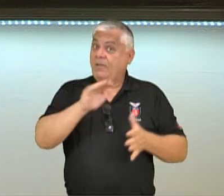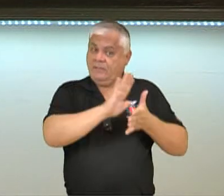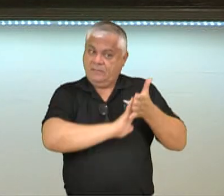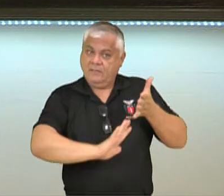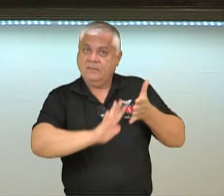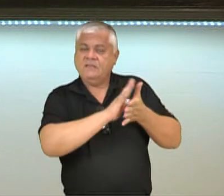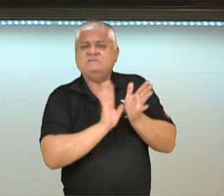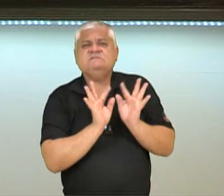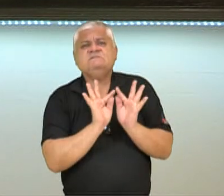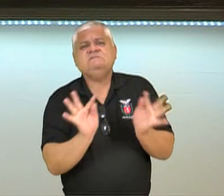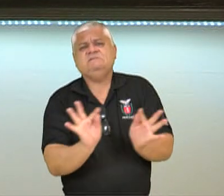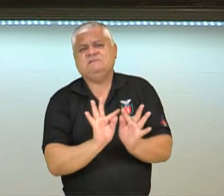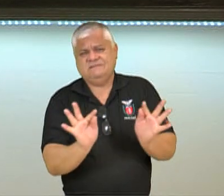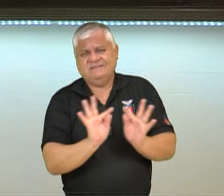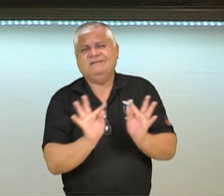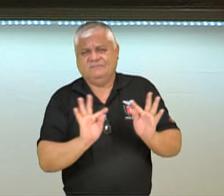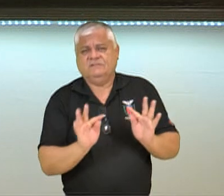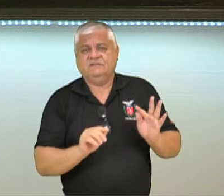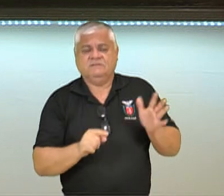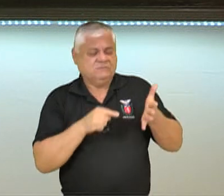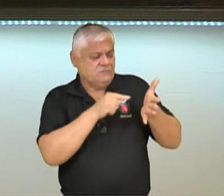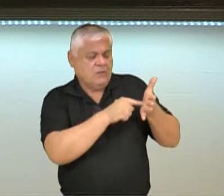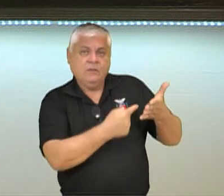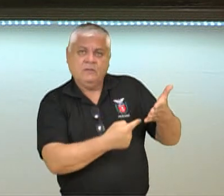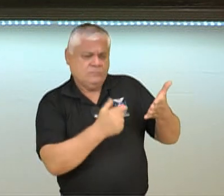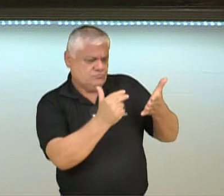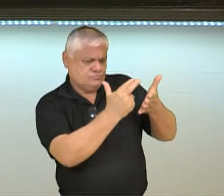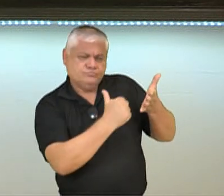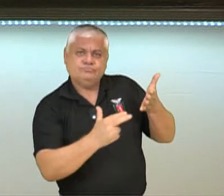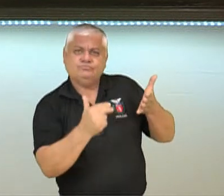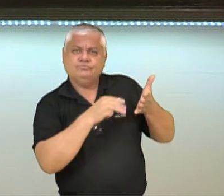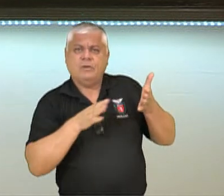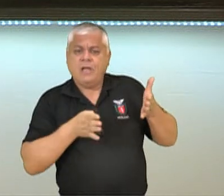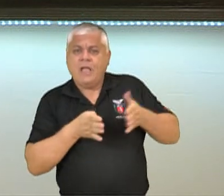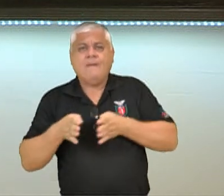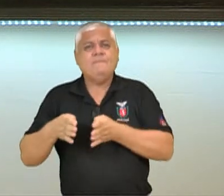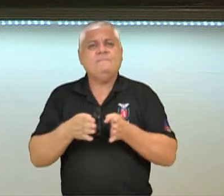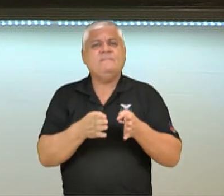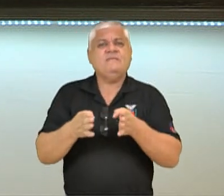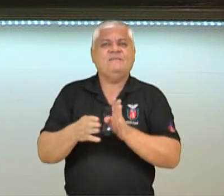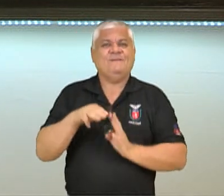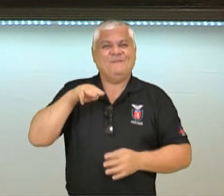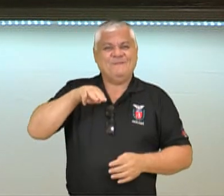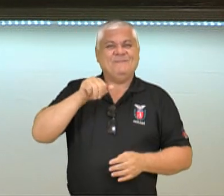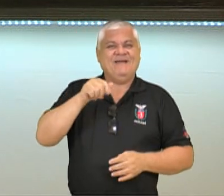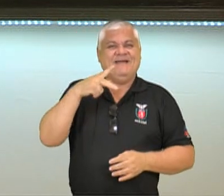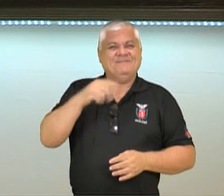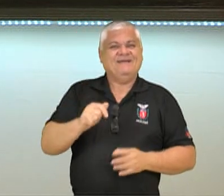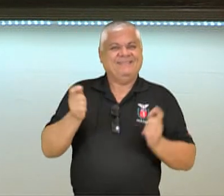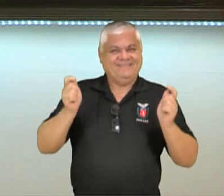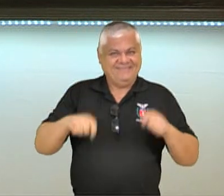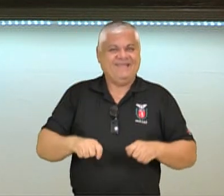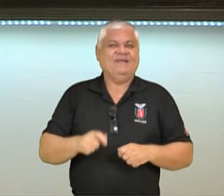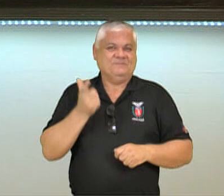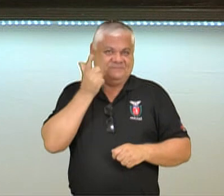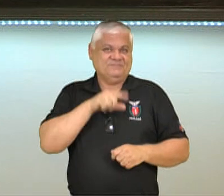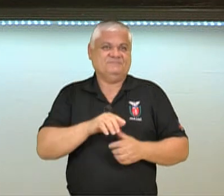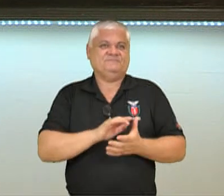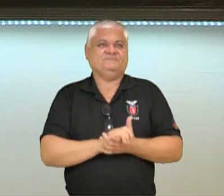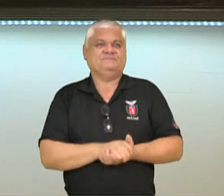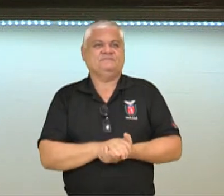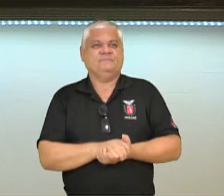mapa simples, tá? Para poder desenhar ali o percurso a ser completado pelo